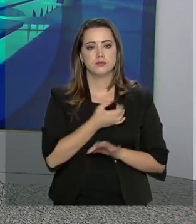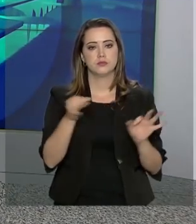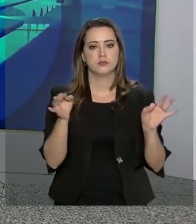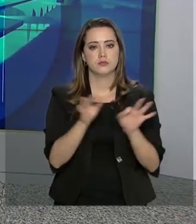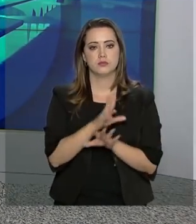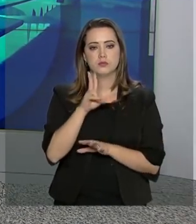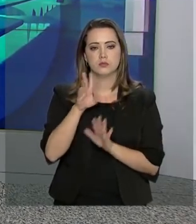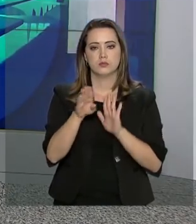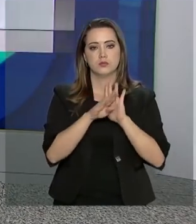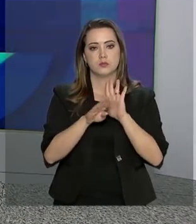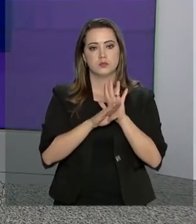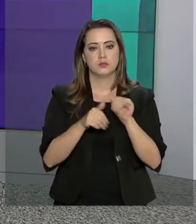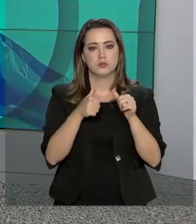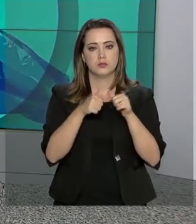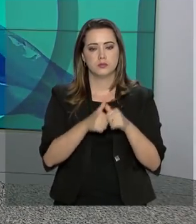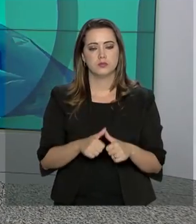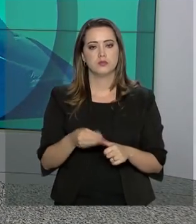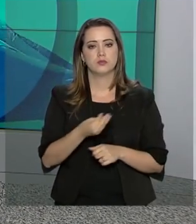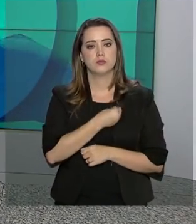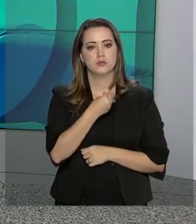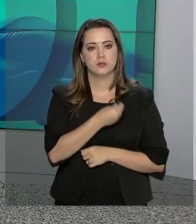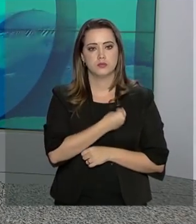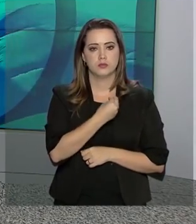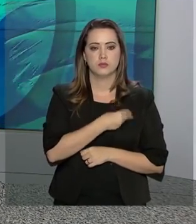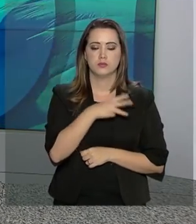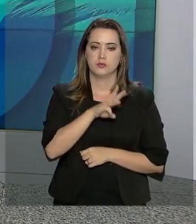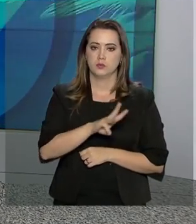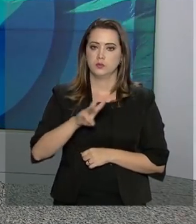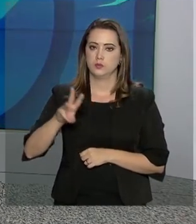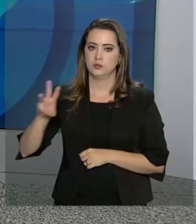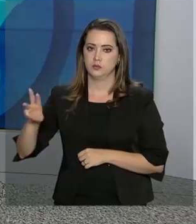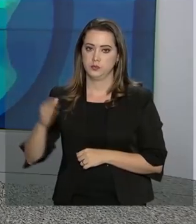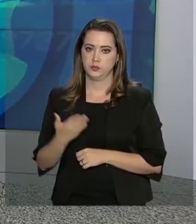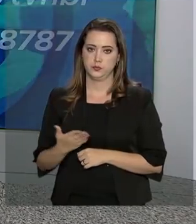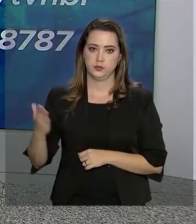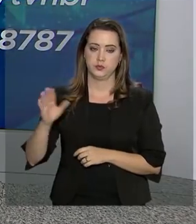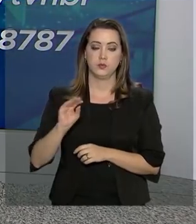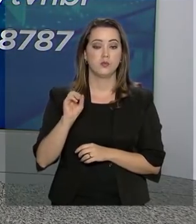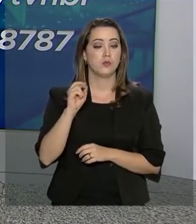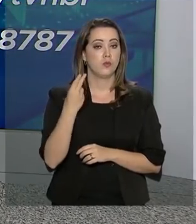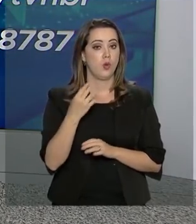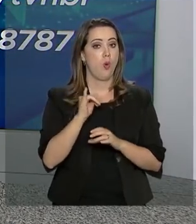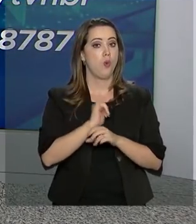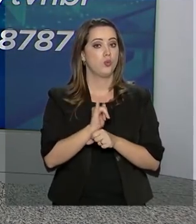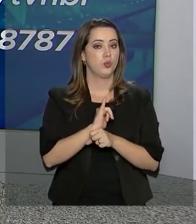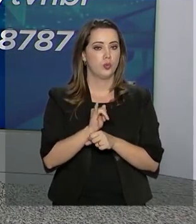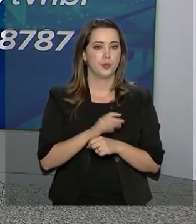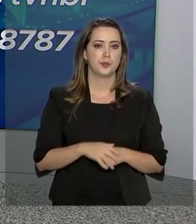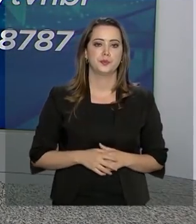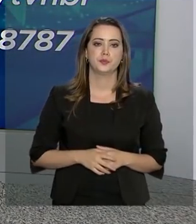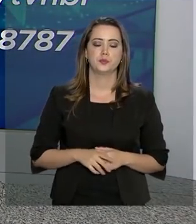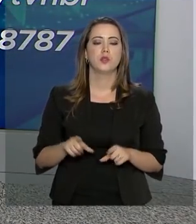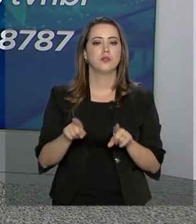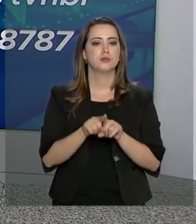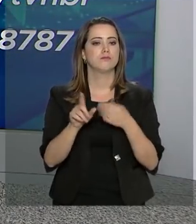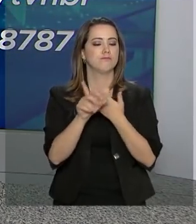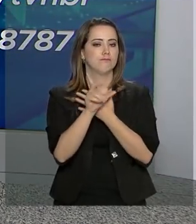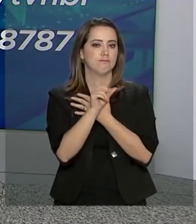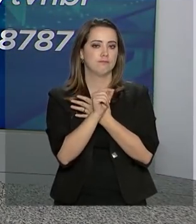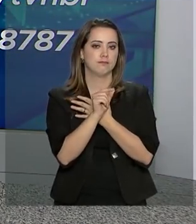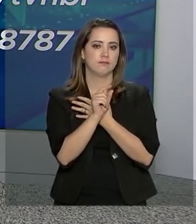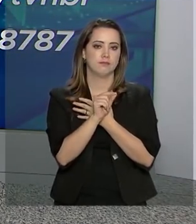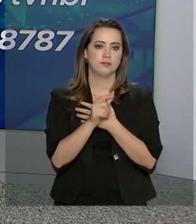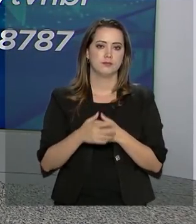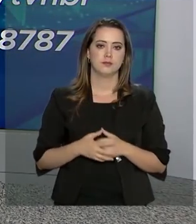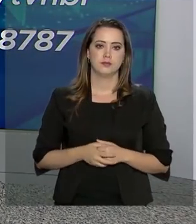ficamos por aqui. Toda a nossa programação você acompanha ao vivo pelo site da NBR e pelo canal no YouTube. Acesse também o